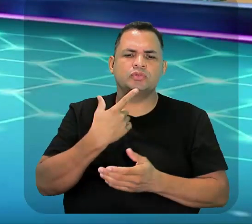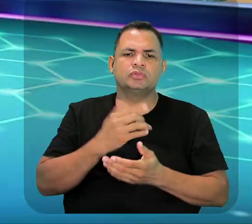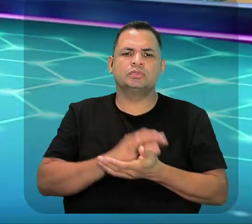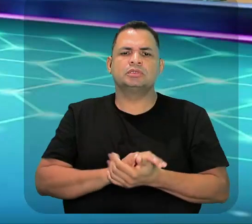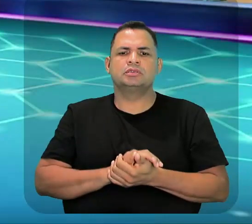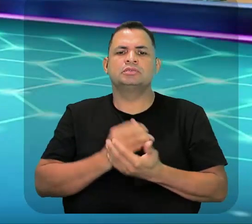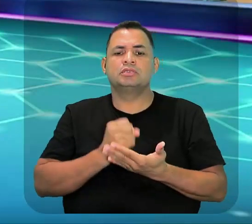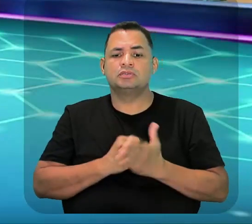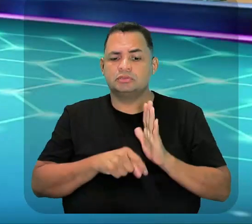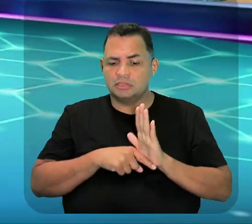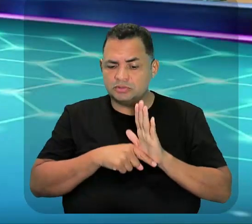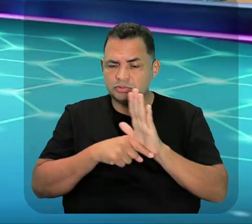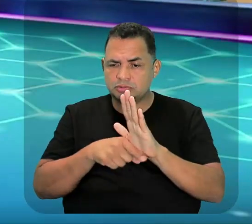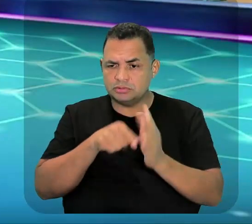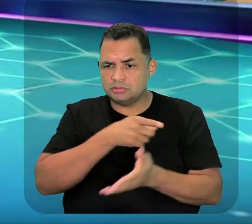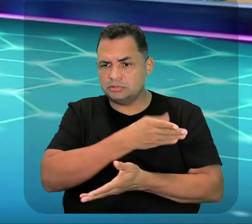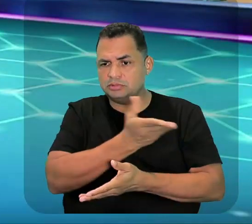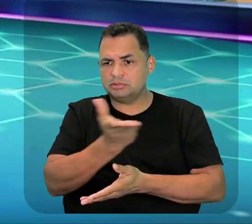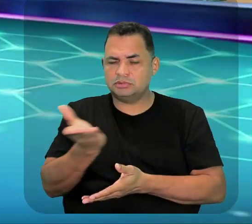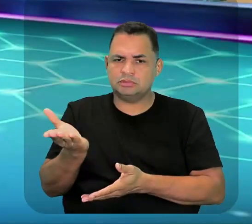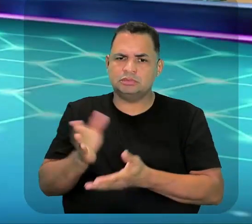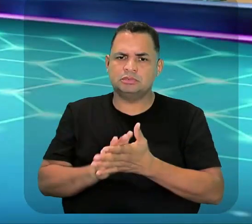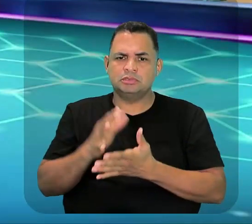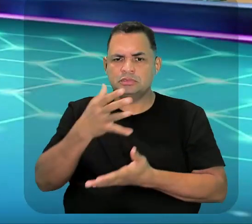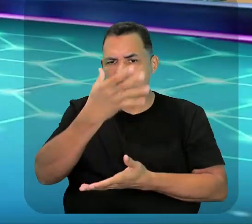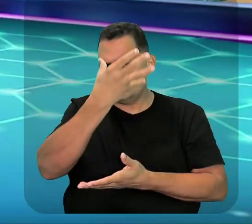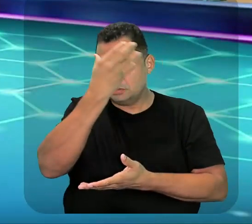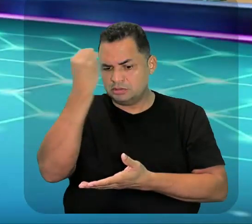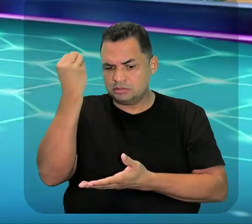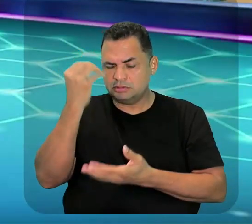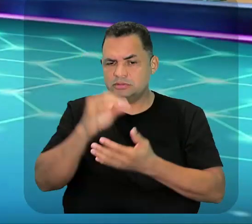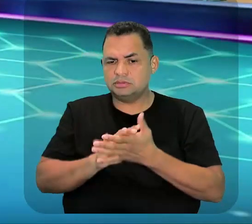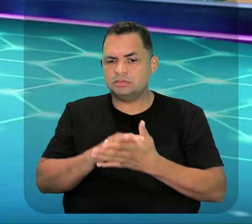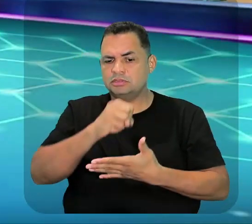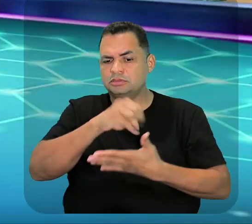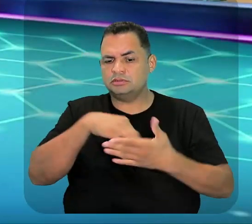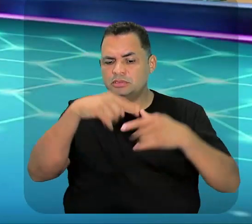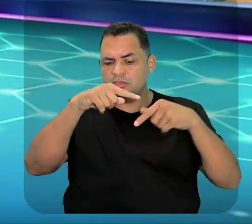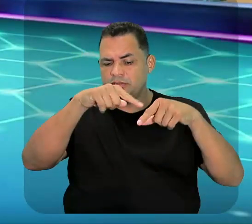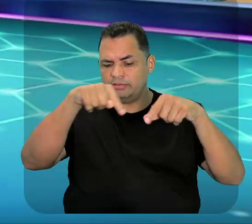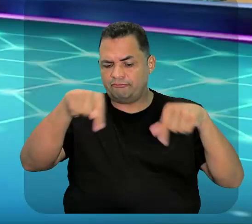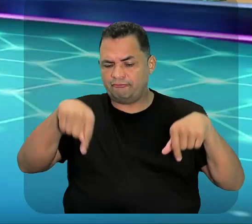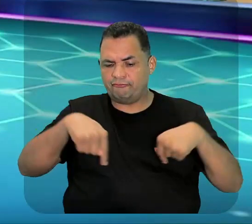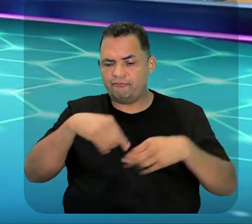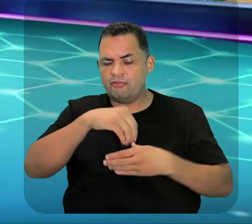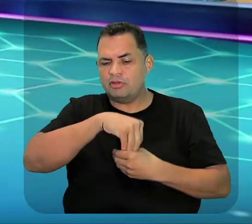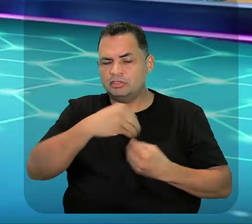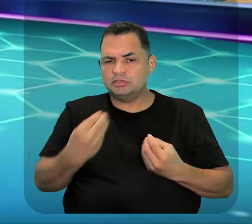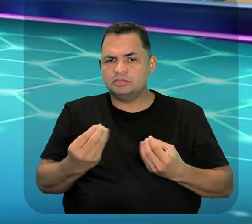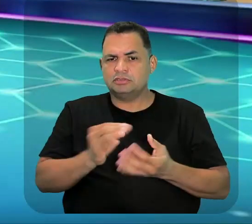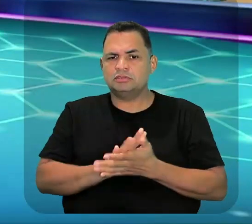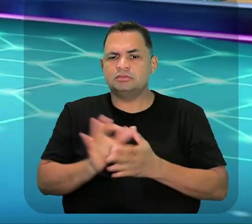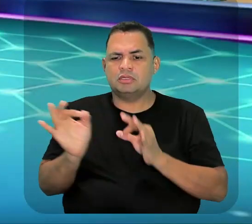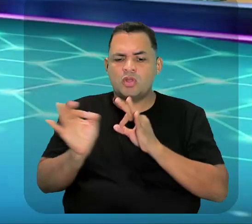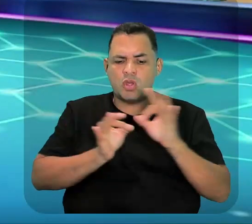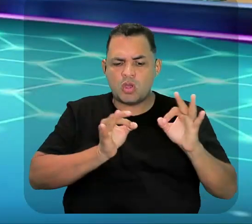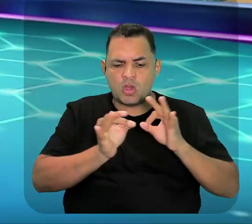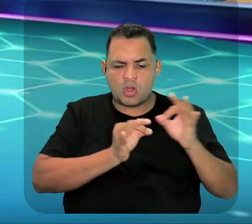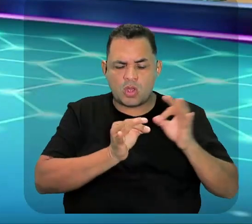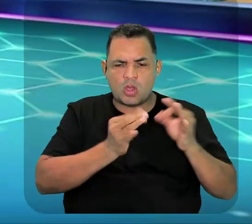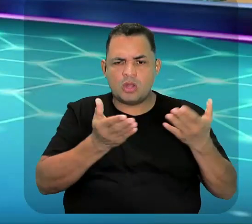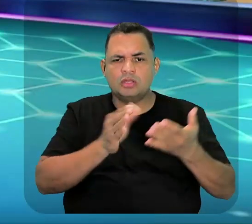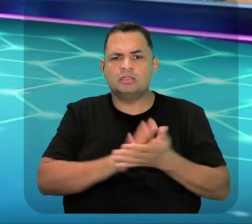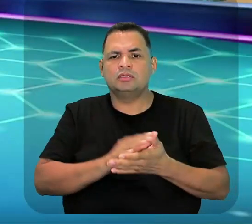auxiliando vocês. E não esqueçam, viu, da nossa extra classe que está correndo aí, para você montar lá com massinha feita